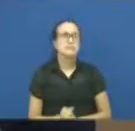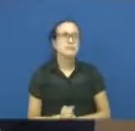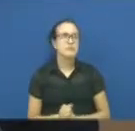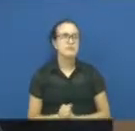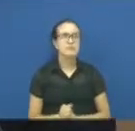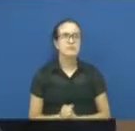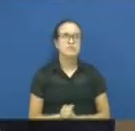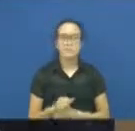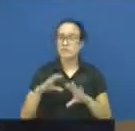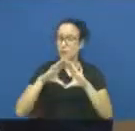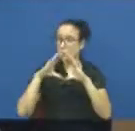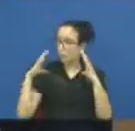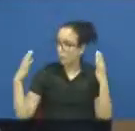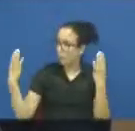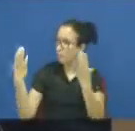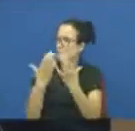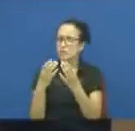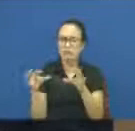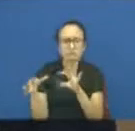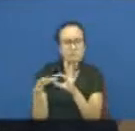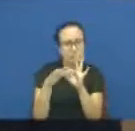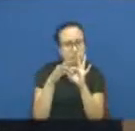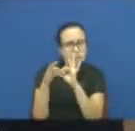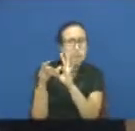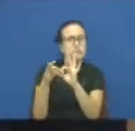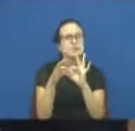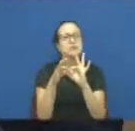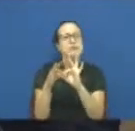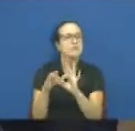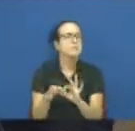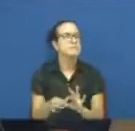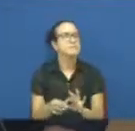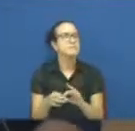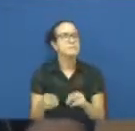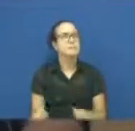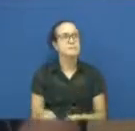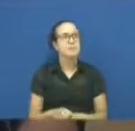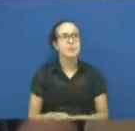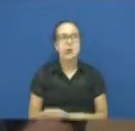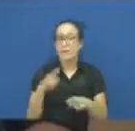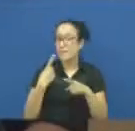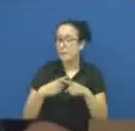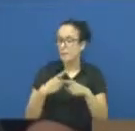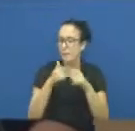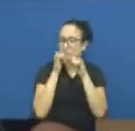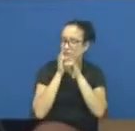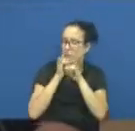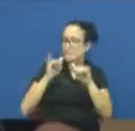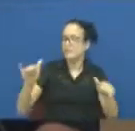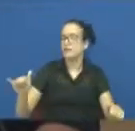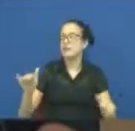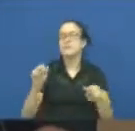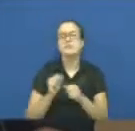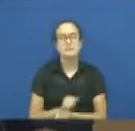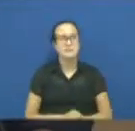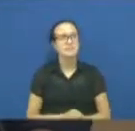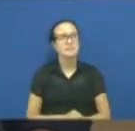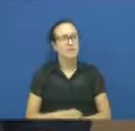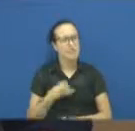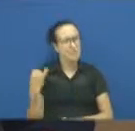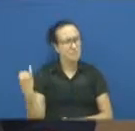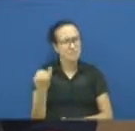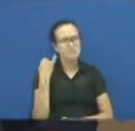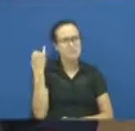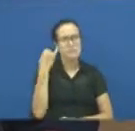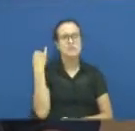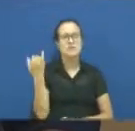quando a comunidade se une, né, para fazer a defesa de um projeto desse, eu acho da maior